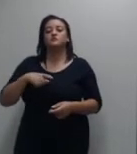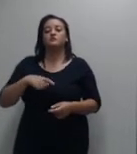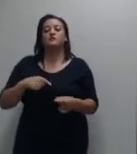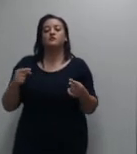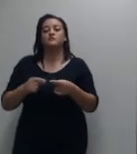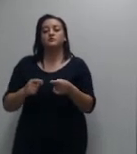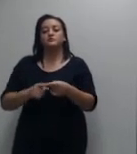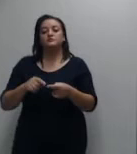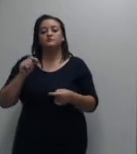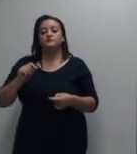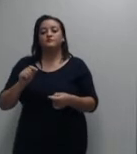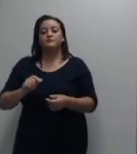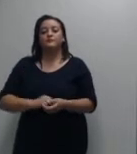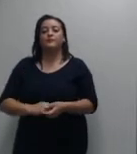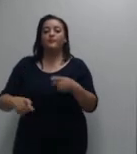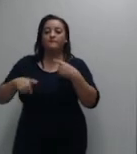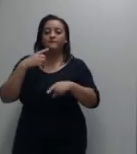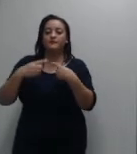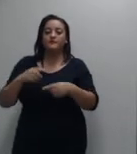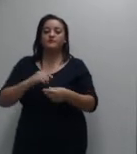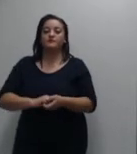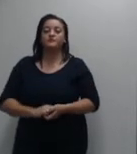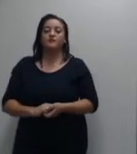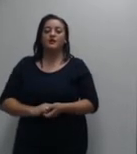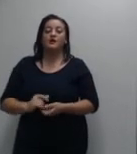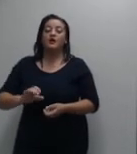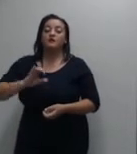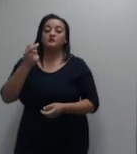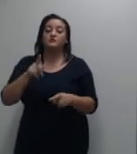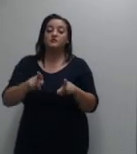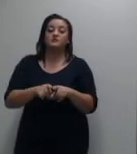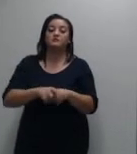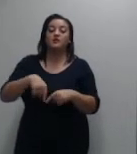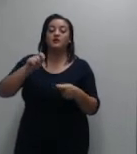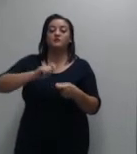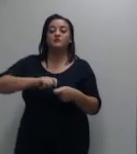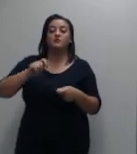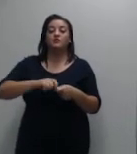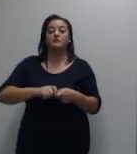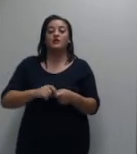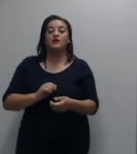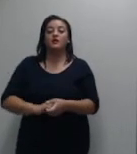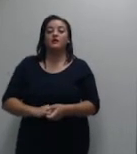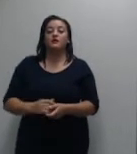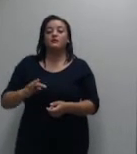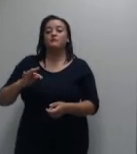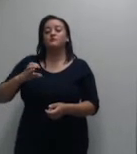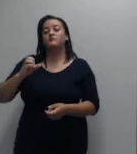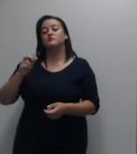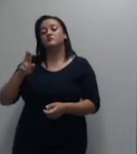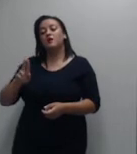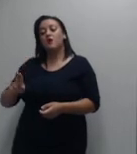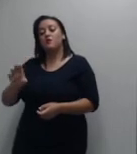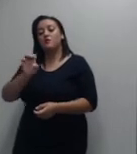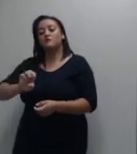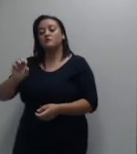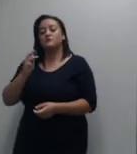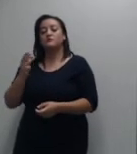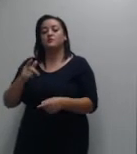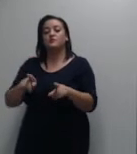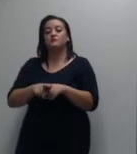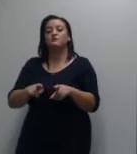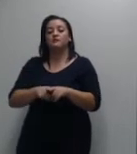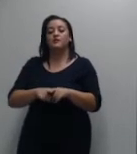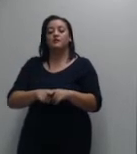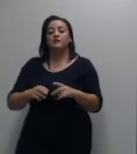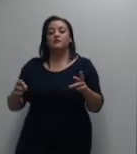de discutir as decisões proferidas pelo Tribunal de Contas do Estado do Maranhão em